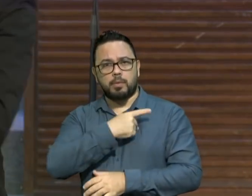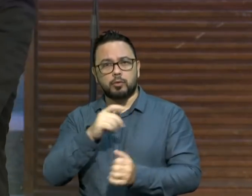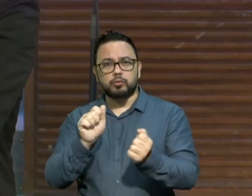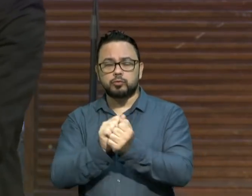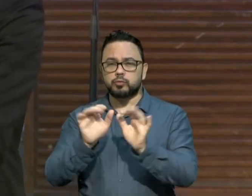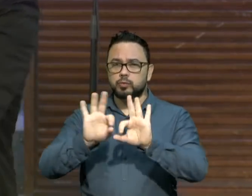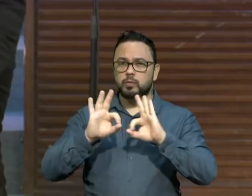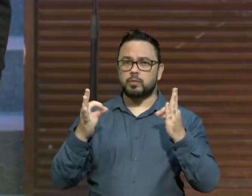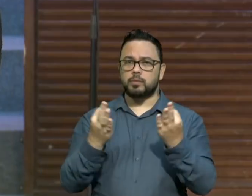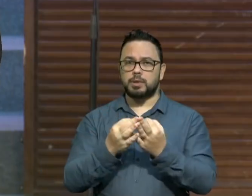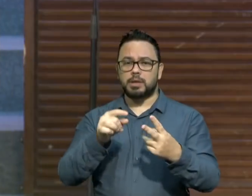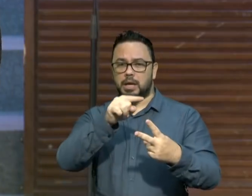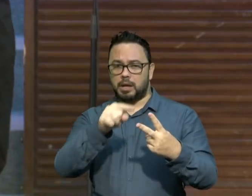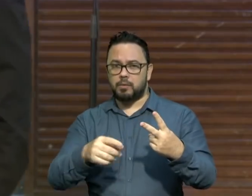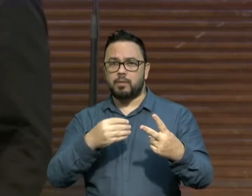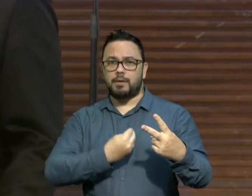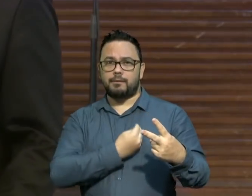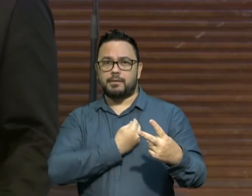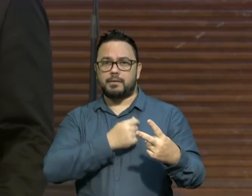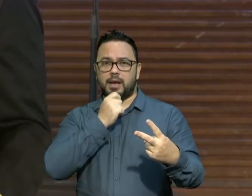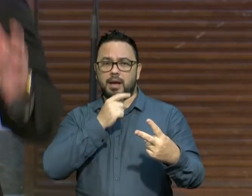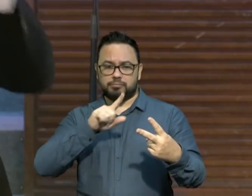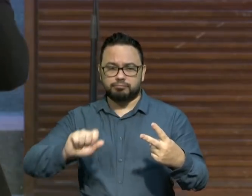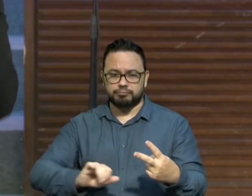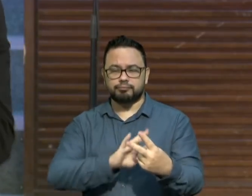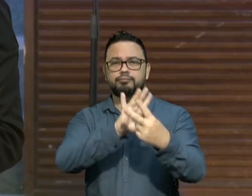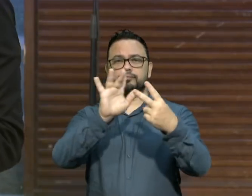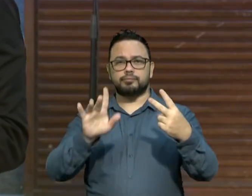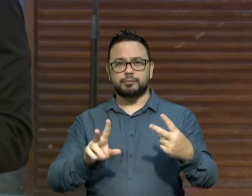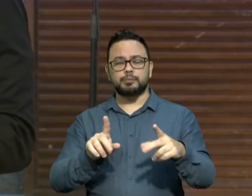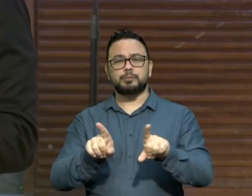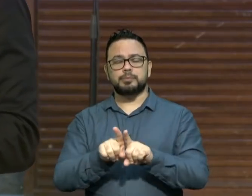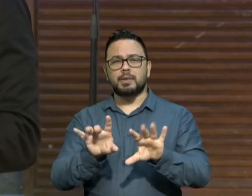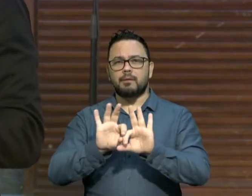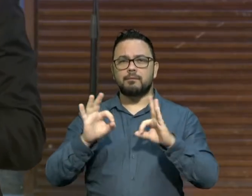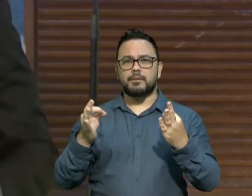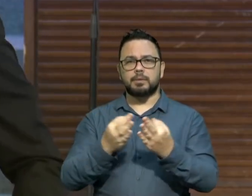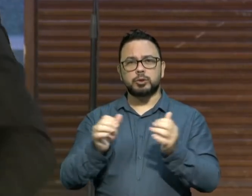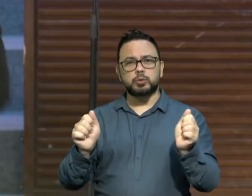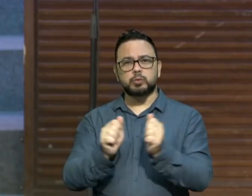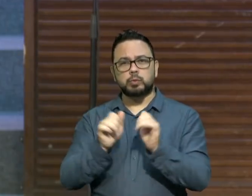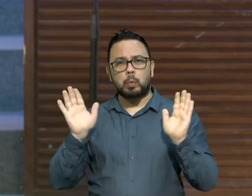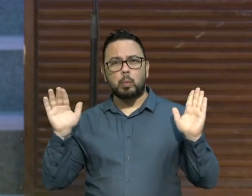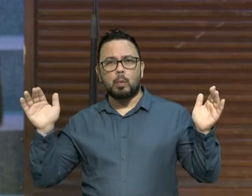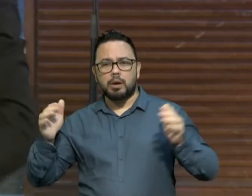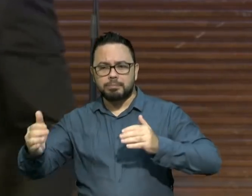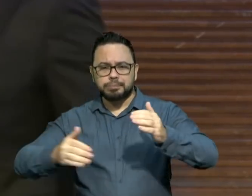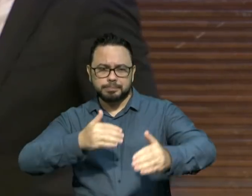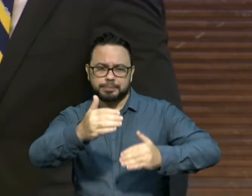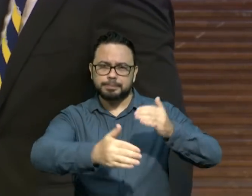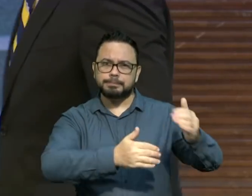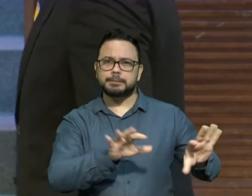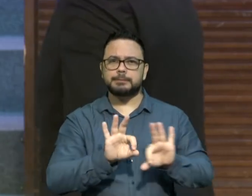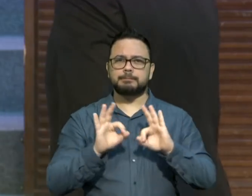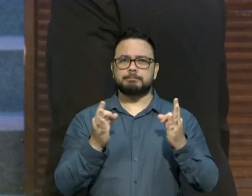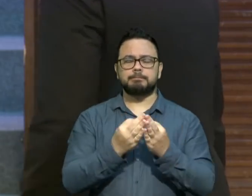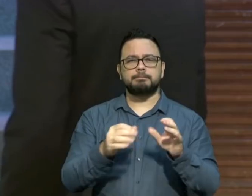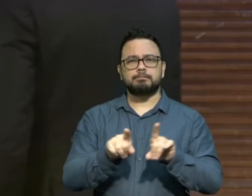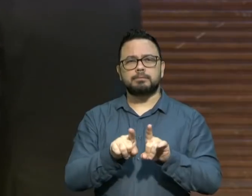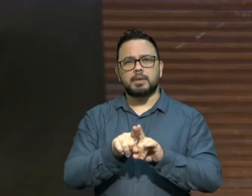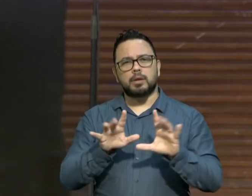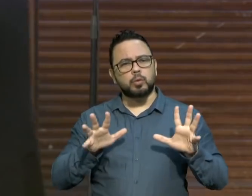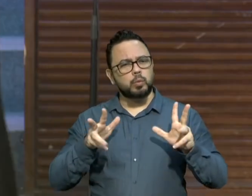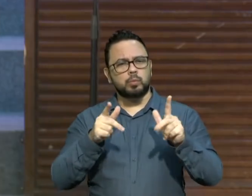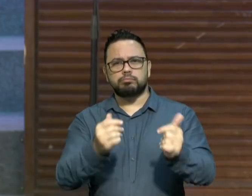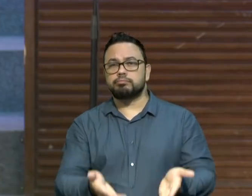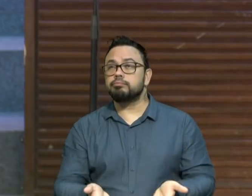Ressurreição se elas estiverem vivas vivas serão classificadas a família será reunido pelos anjos então haverá colheita o e para